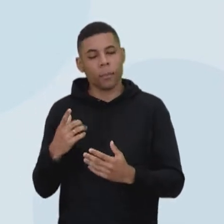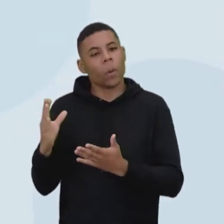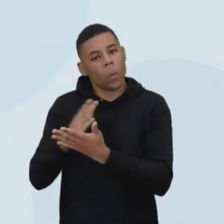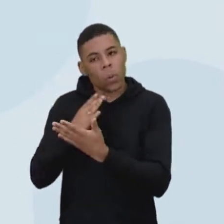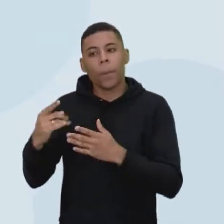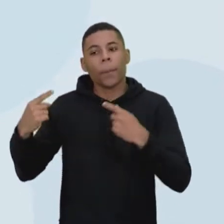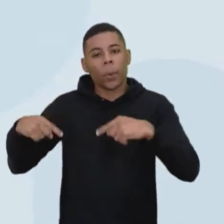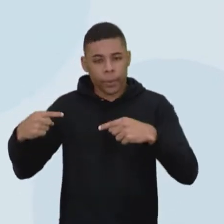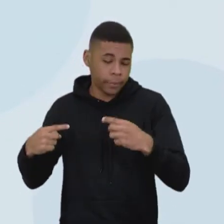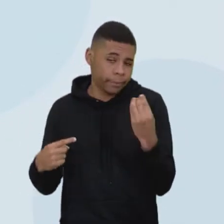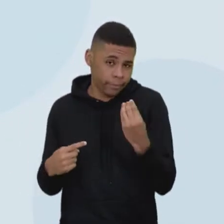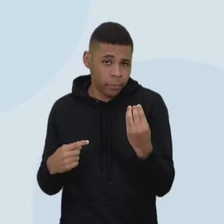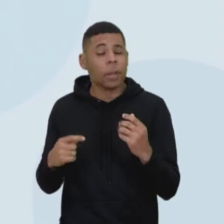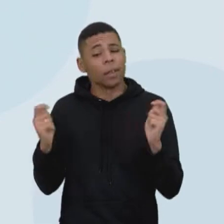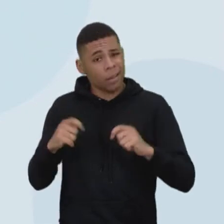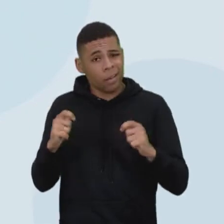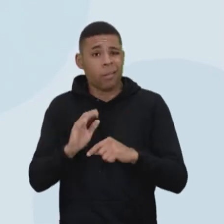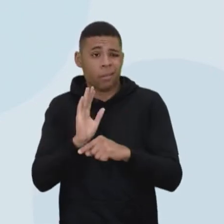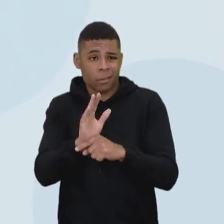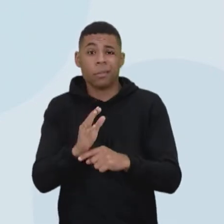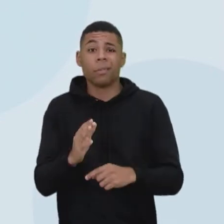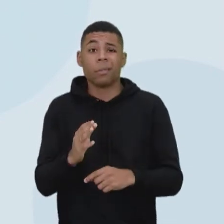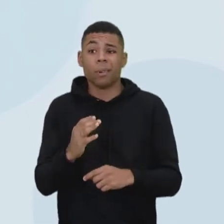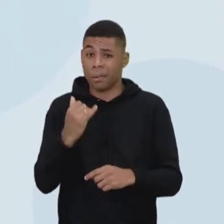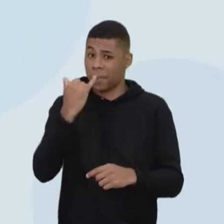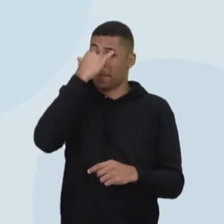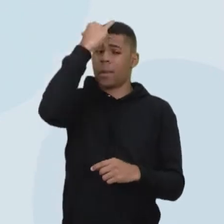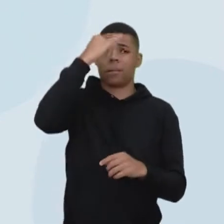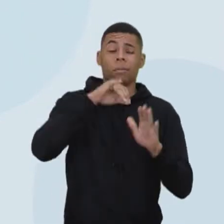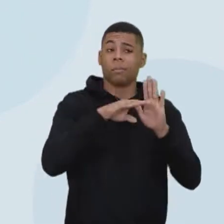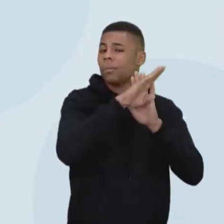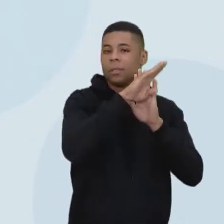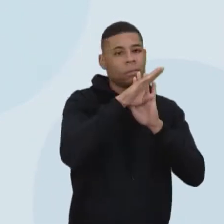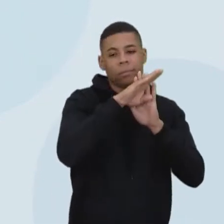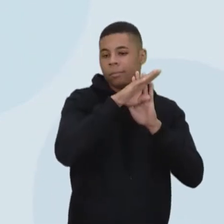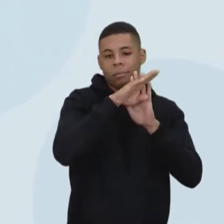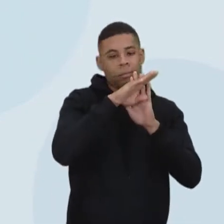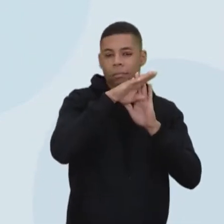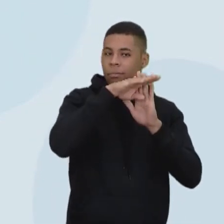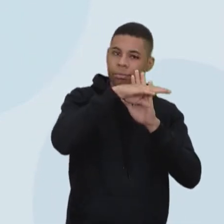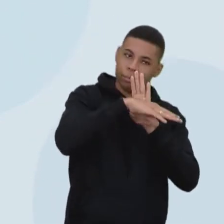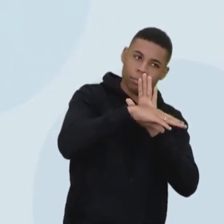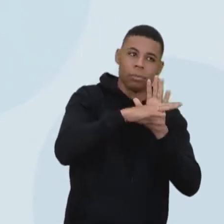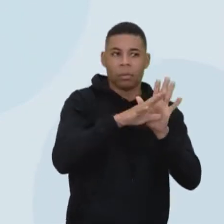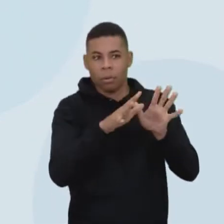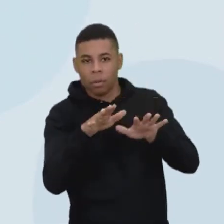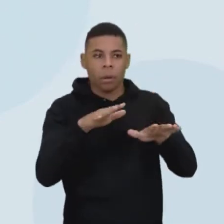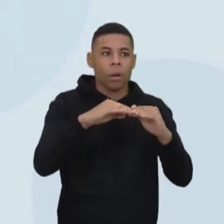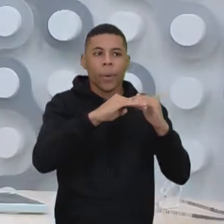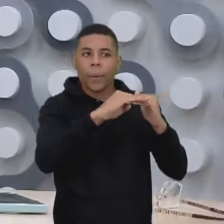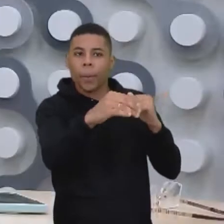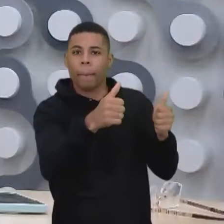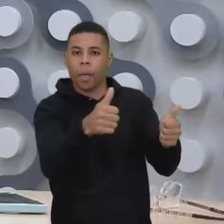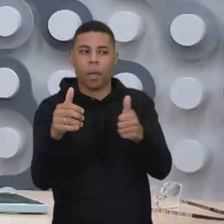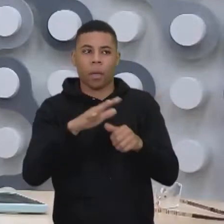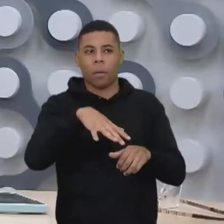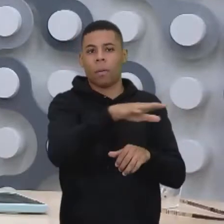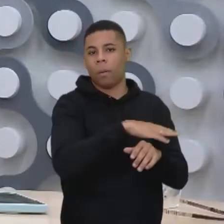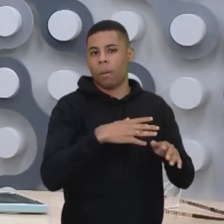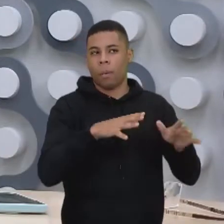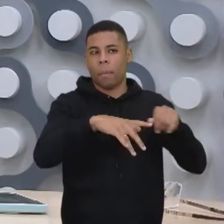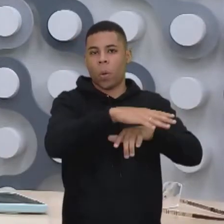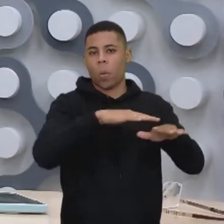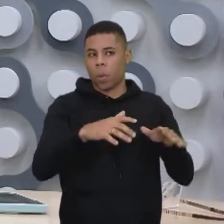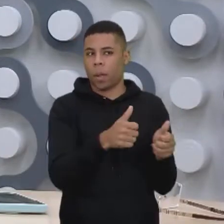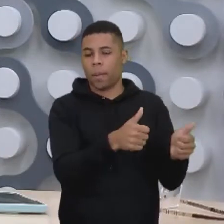capazes de minimizar os impactos desse crescimento da população. E a gente sabe, né, que nos